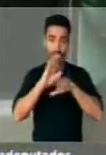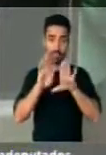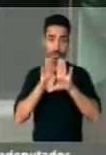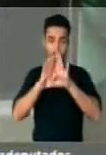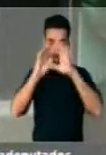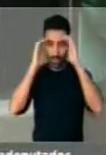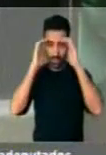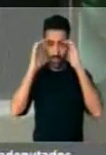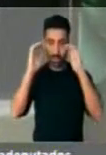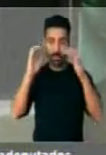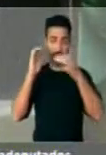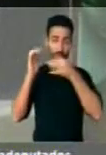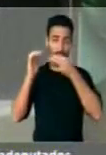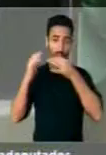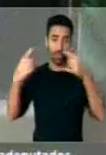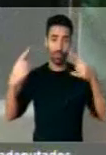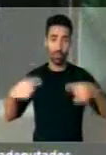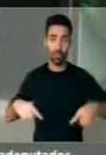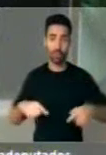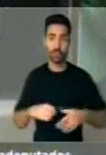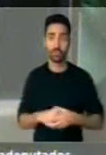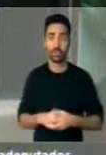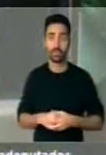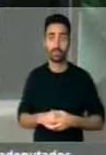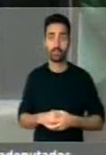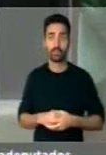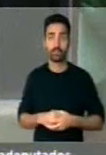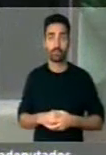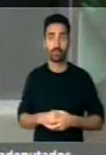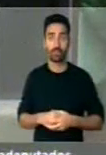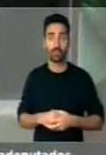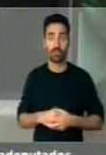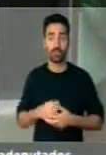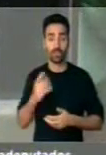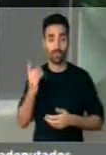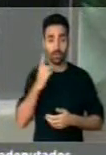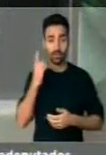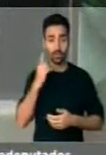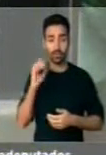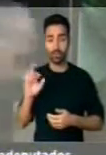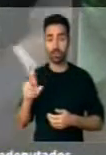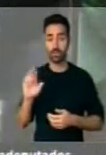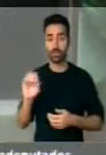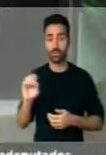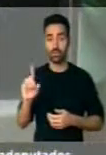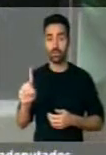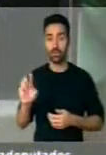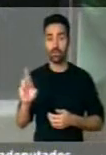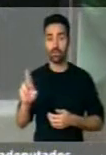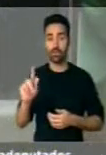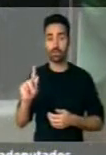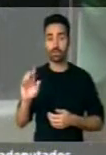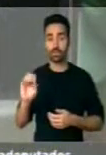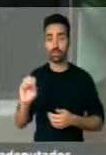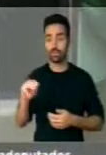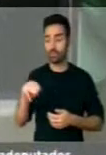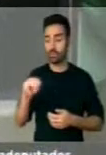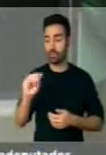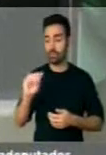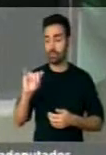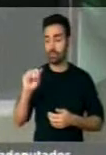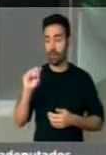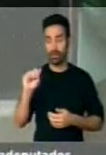respeito ao contraditório. Impõe-se, nesse caso, a citação do deputado Rodrigo Maia na condição de litisconsórcio